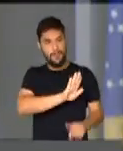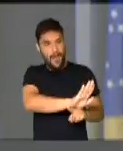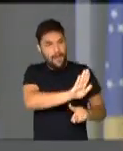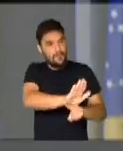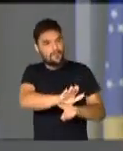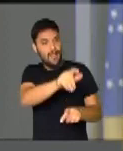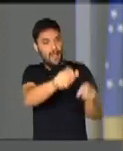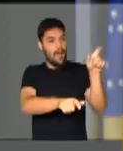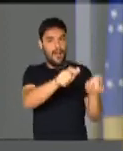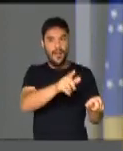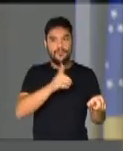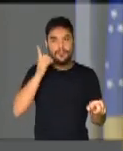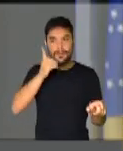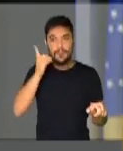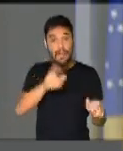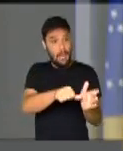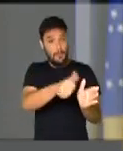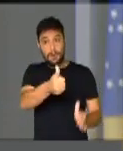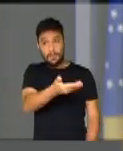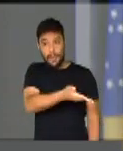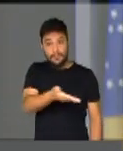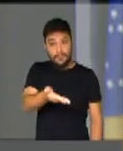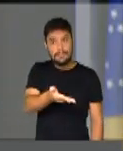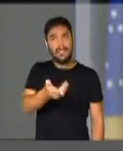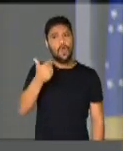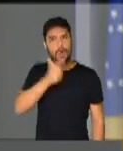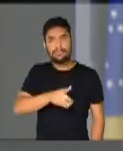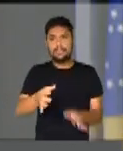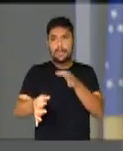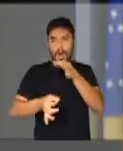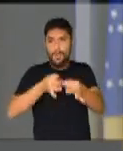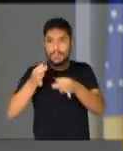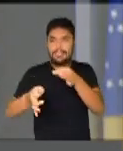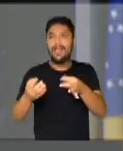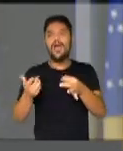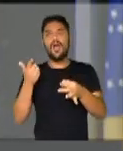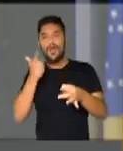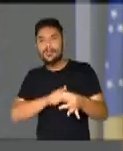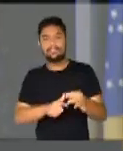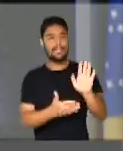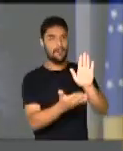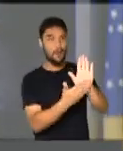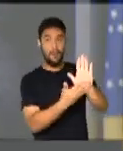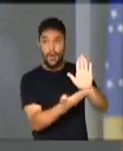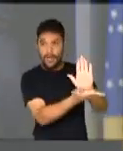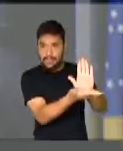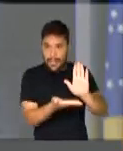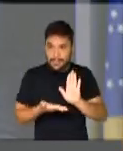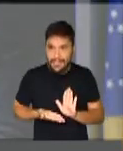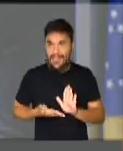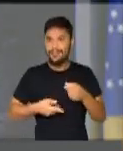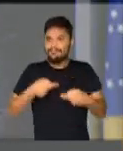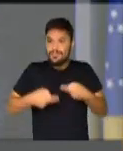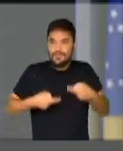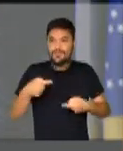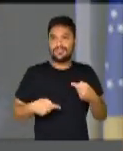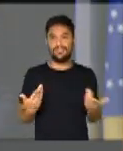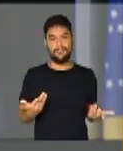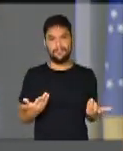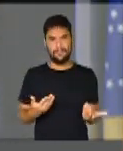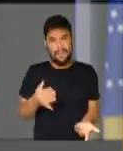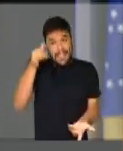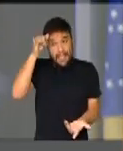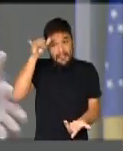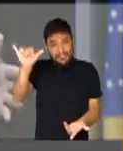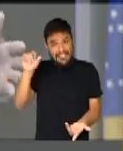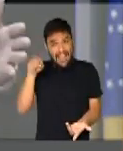novos deputados sejam ouvidos, que eles possam discutir as suas pautas e que a gente não crie, dentro